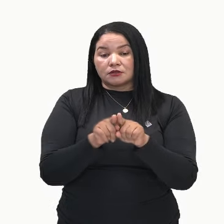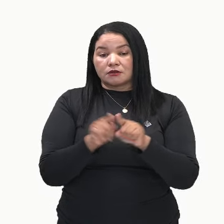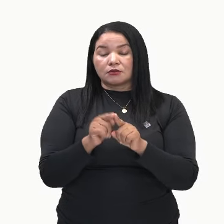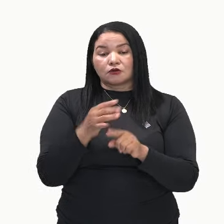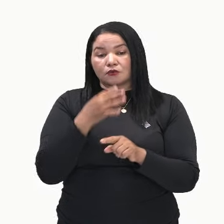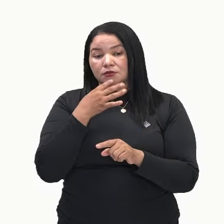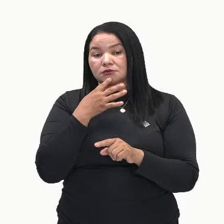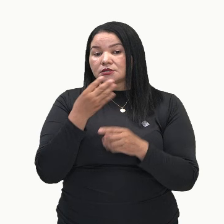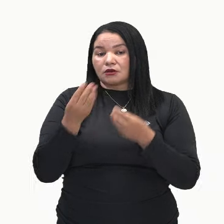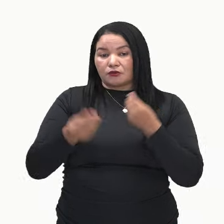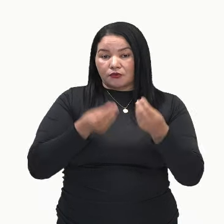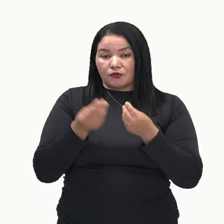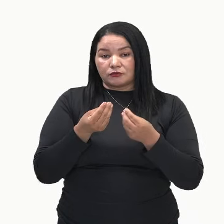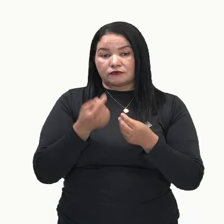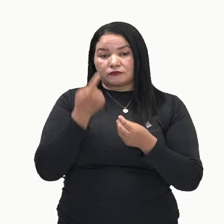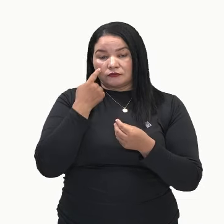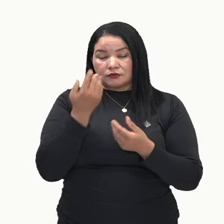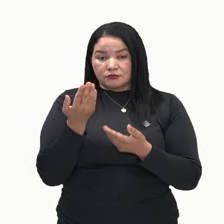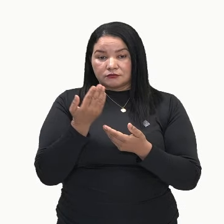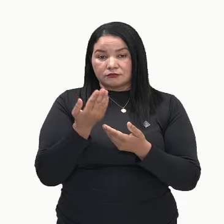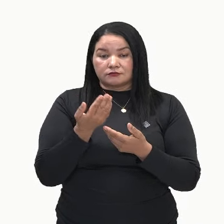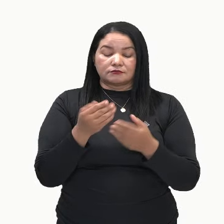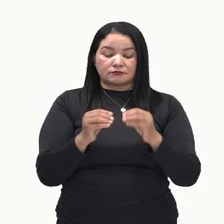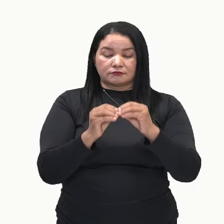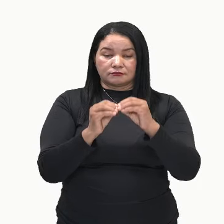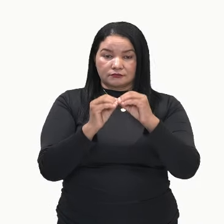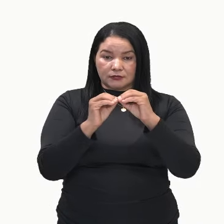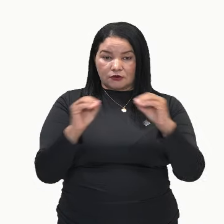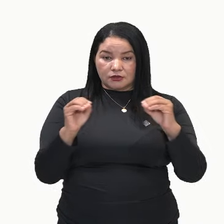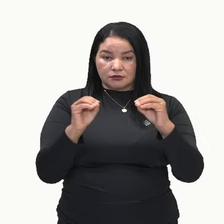nome. Oração.